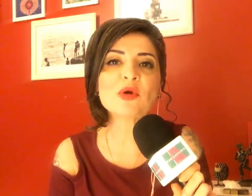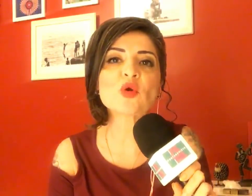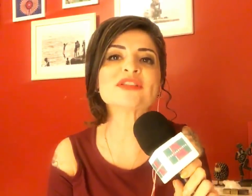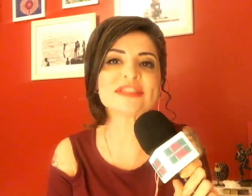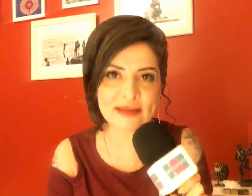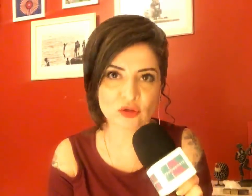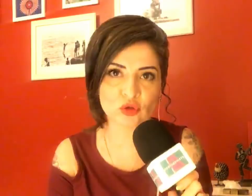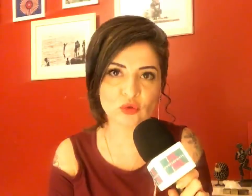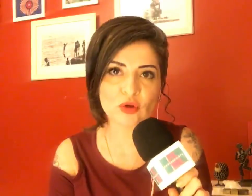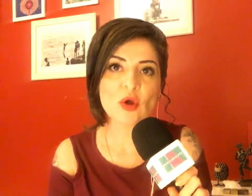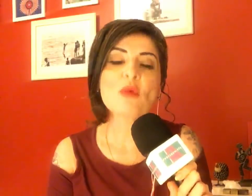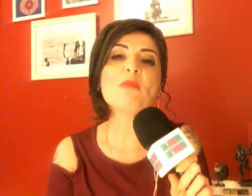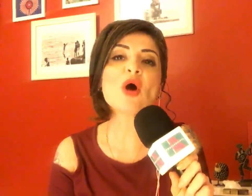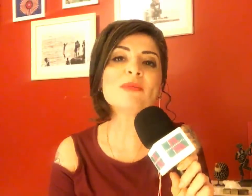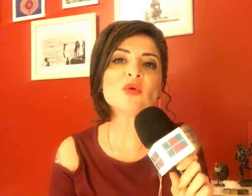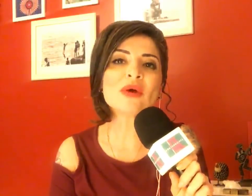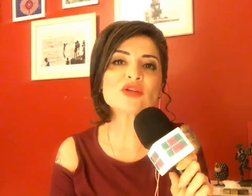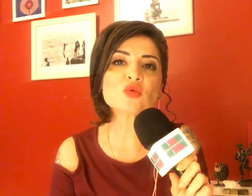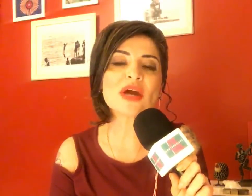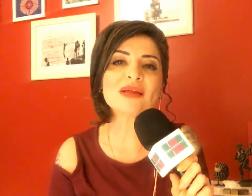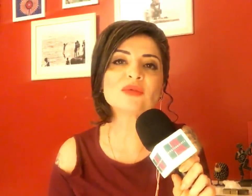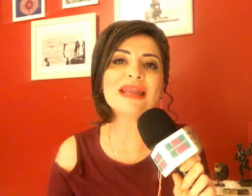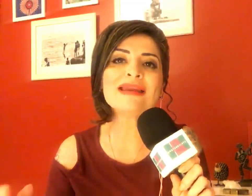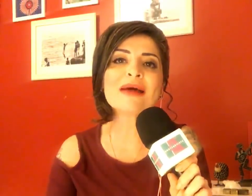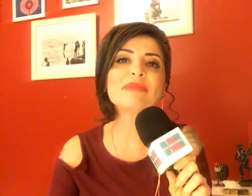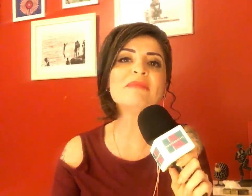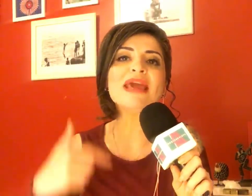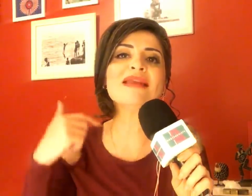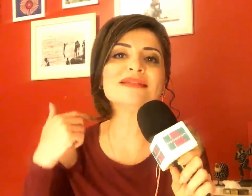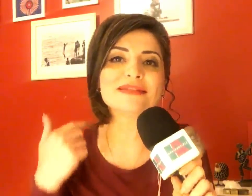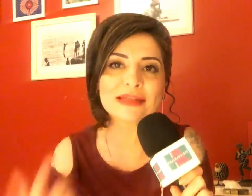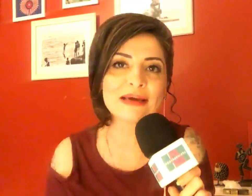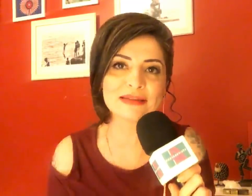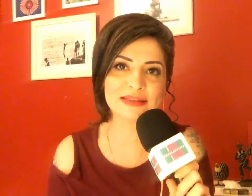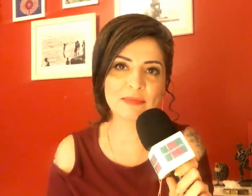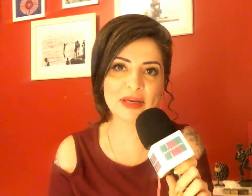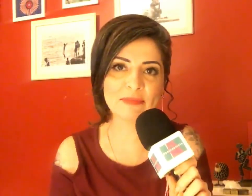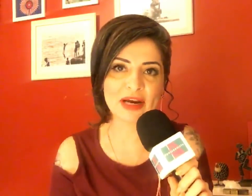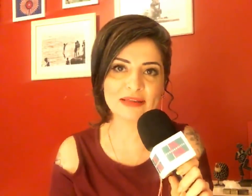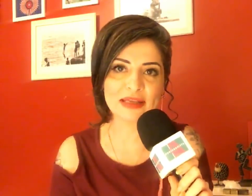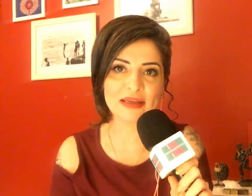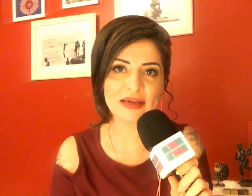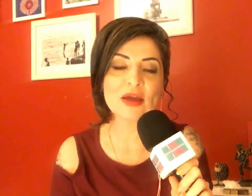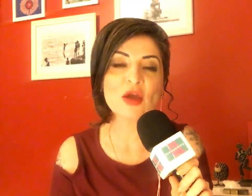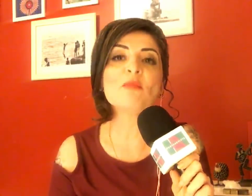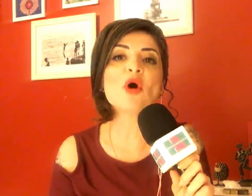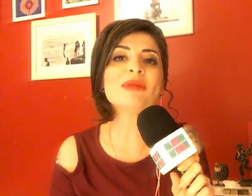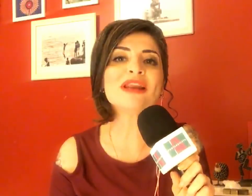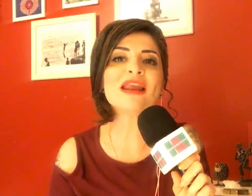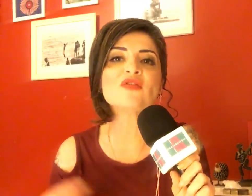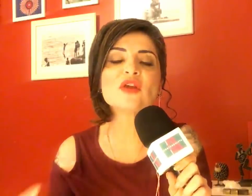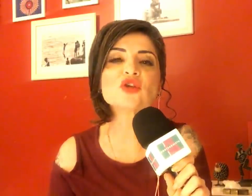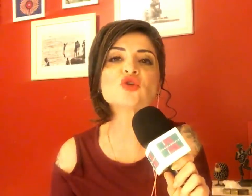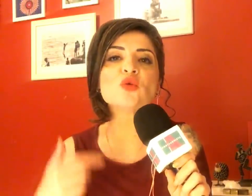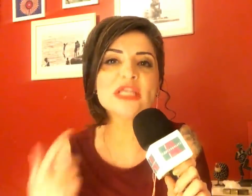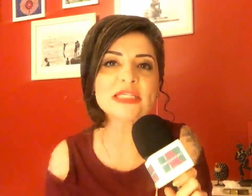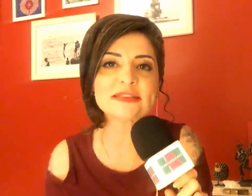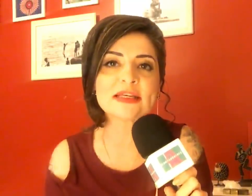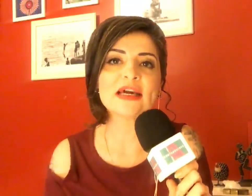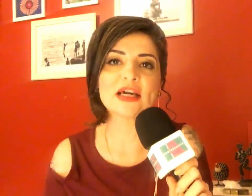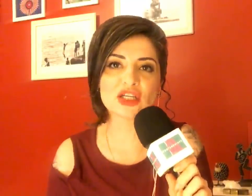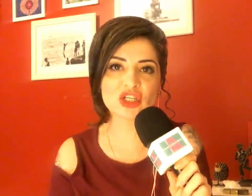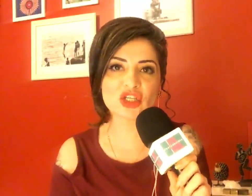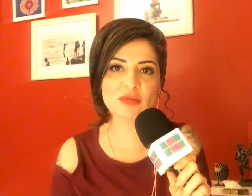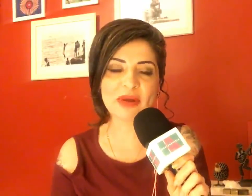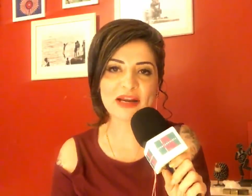nem ter processo. Pobre não é julgado nem na primeira instância para ir para a cadeia. Pobre nem vê